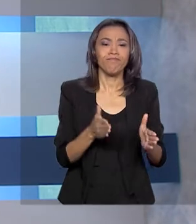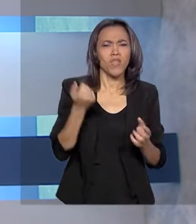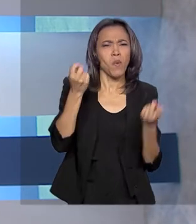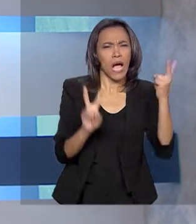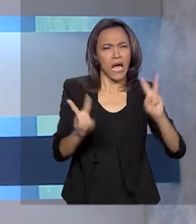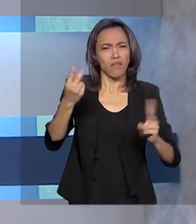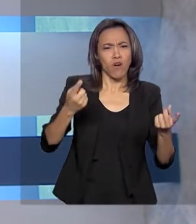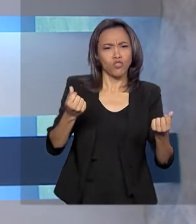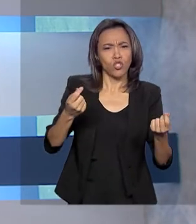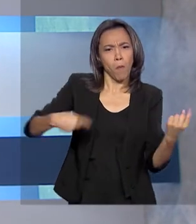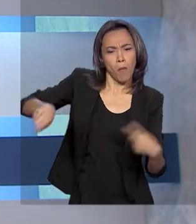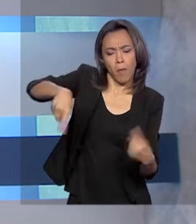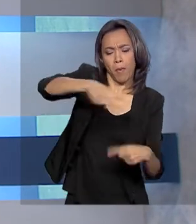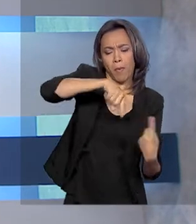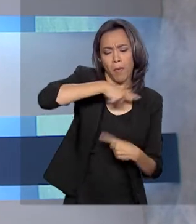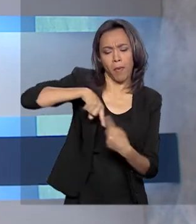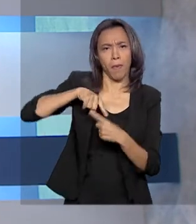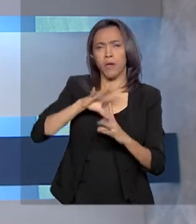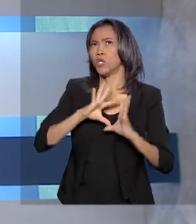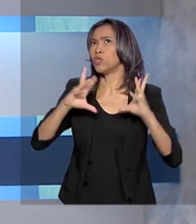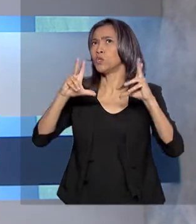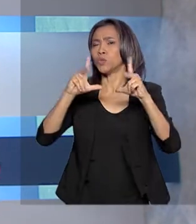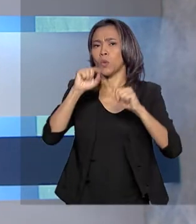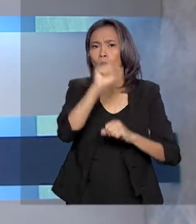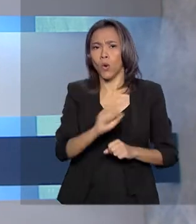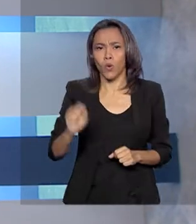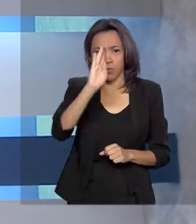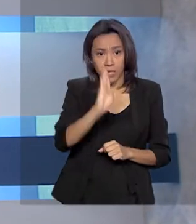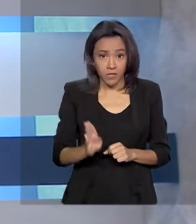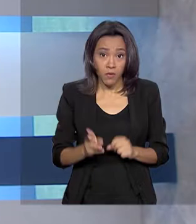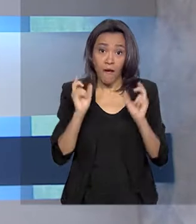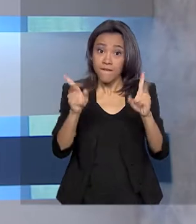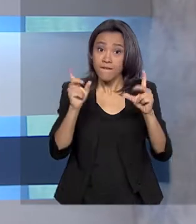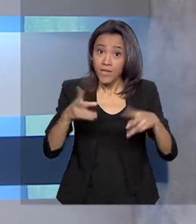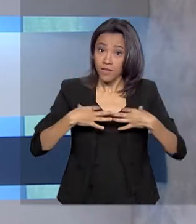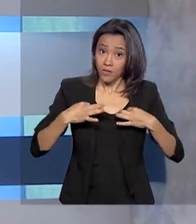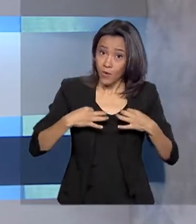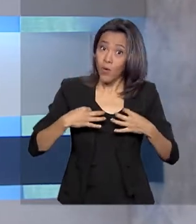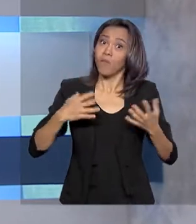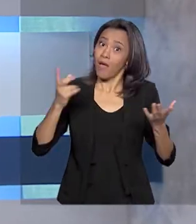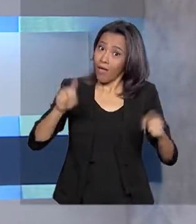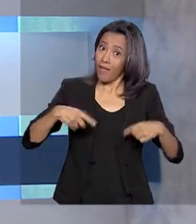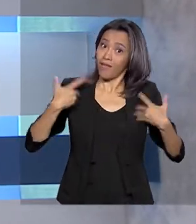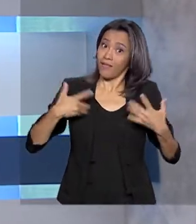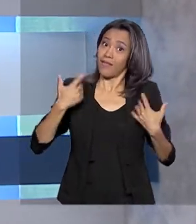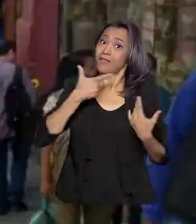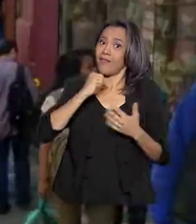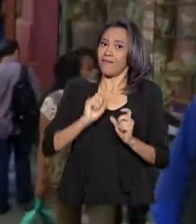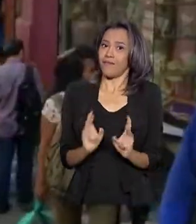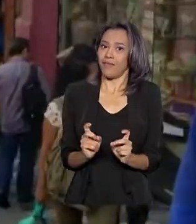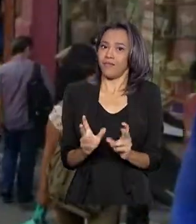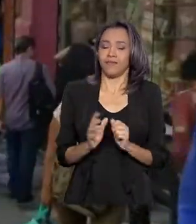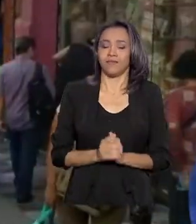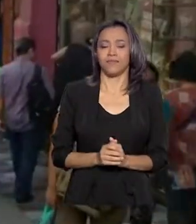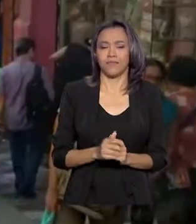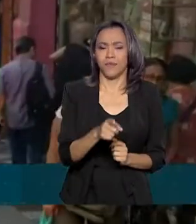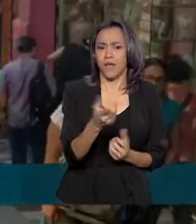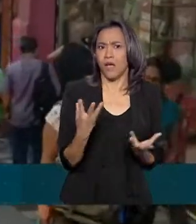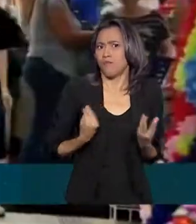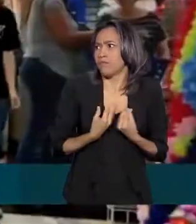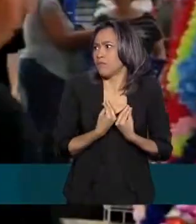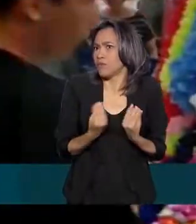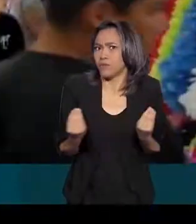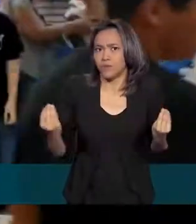carnaval movimenta a economia em todo o país. A venda de adereços e fantasias está fazendo a alegria dos comerciantes. É muita